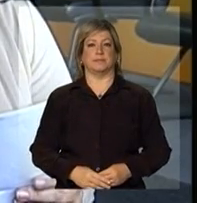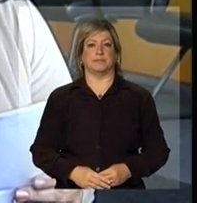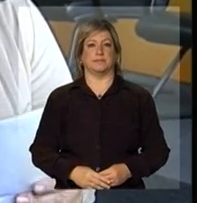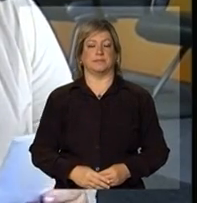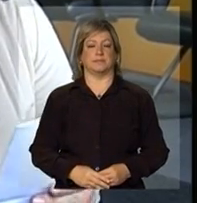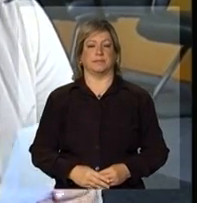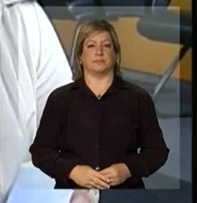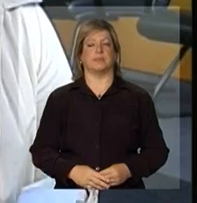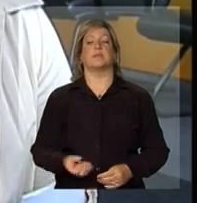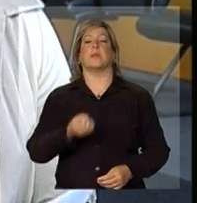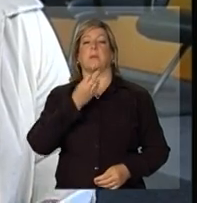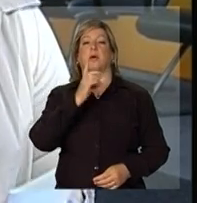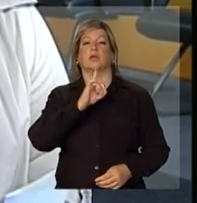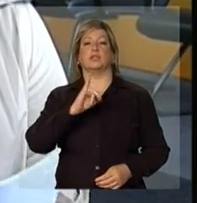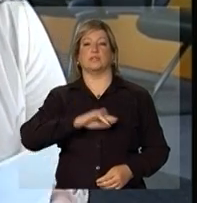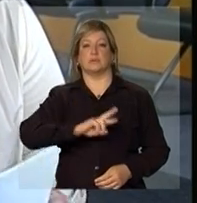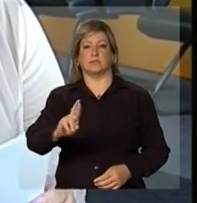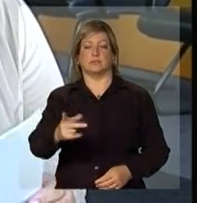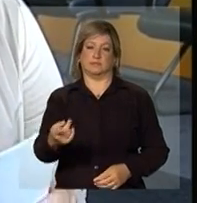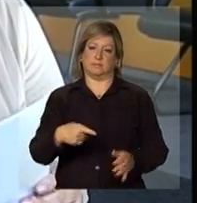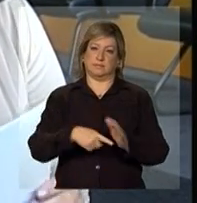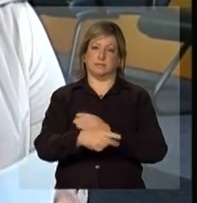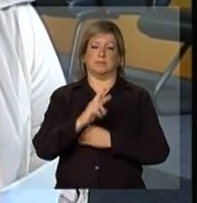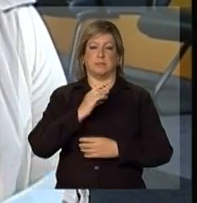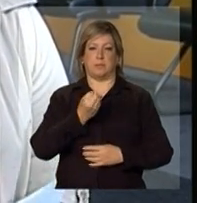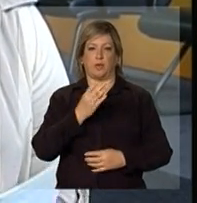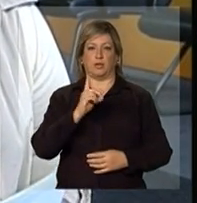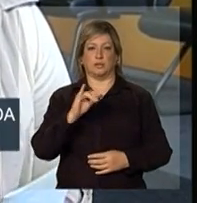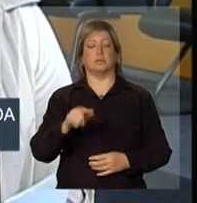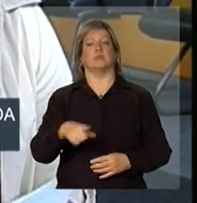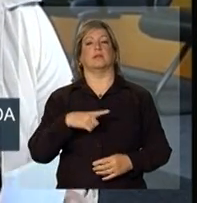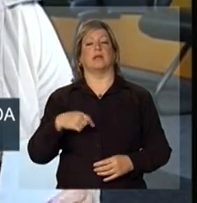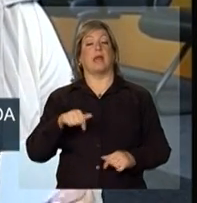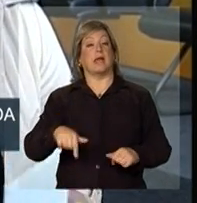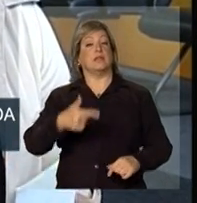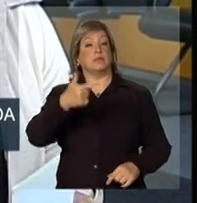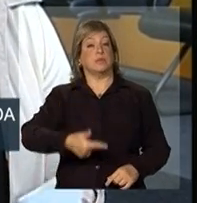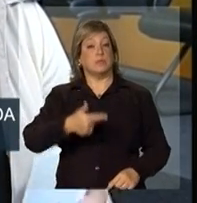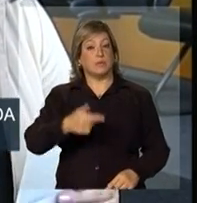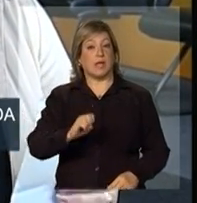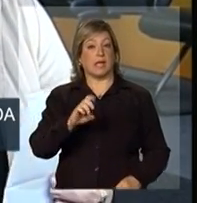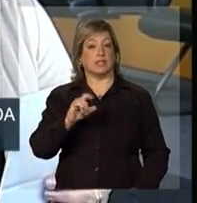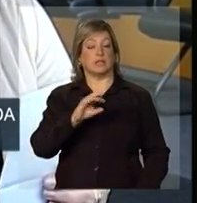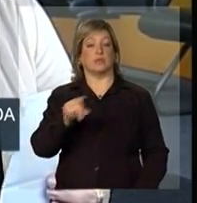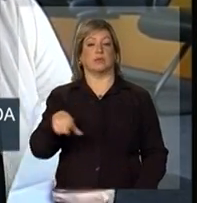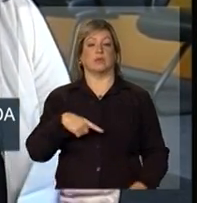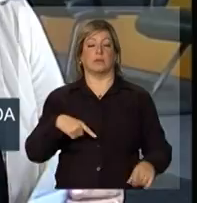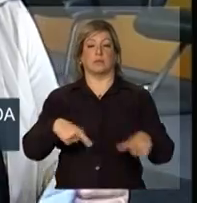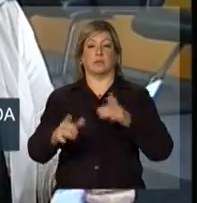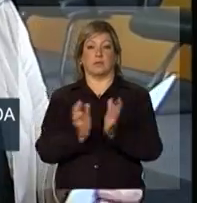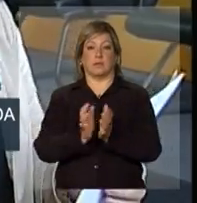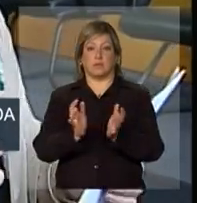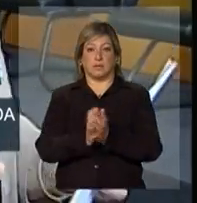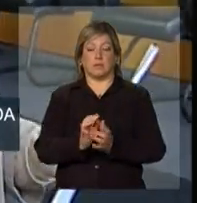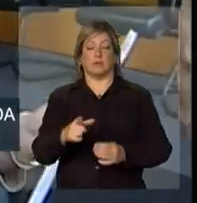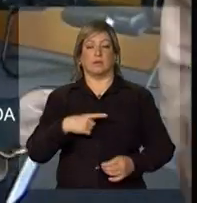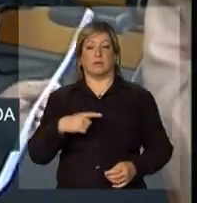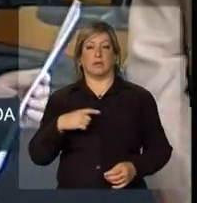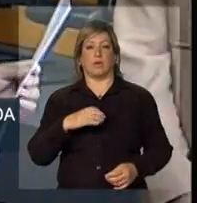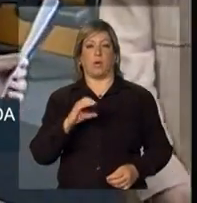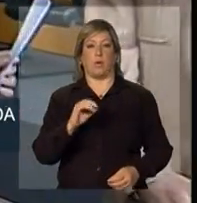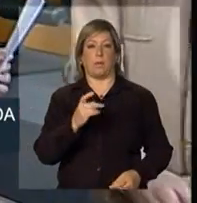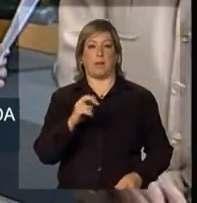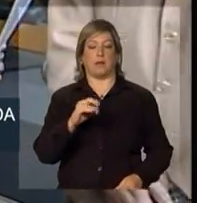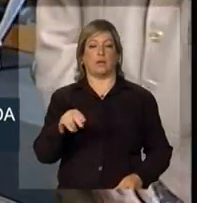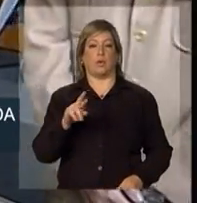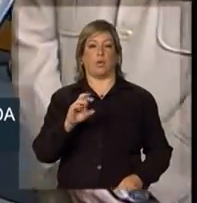Carol bom dia esta é aa Edi da e eu converso agora sobre esse assunto com José Roberto Ângelo